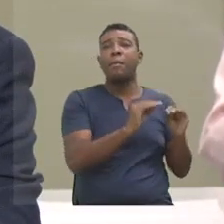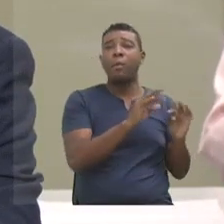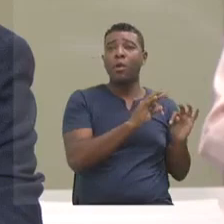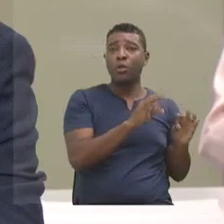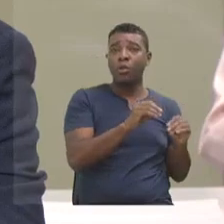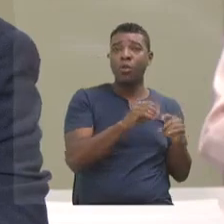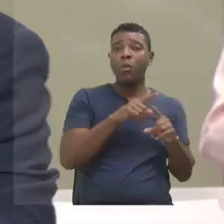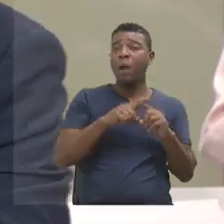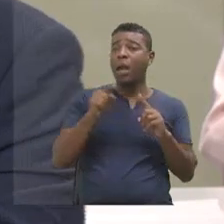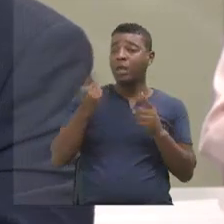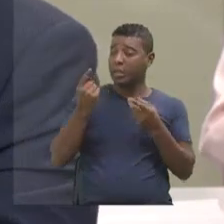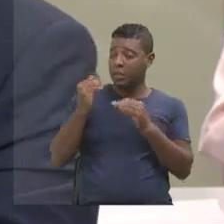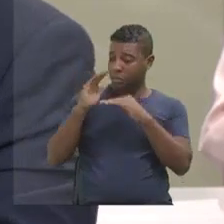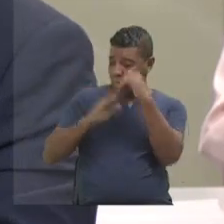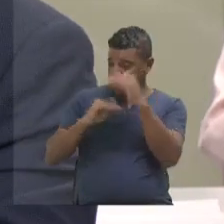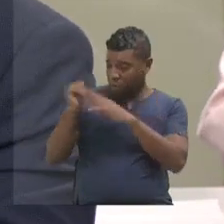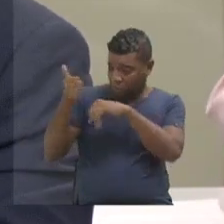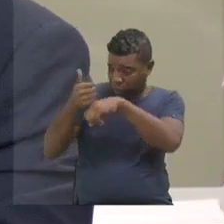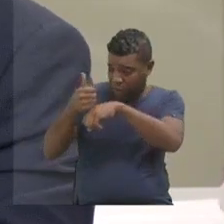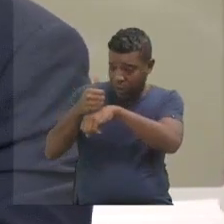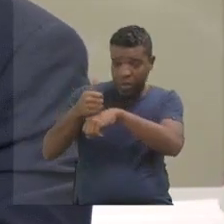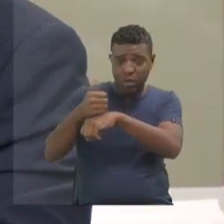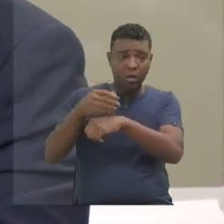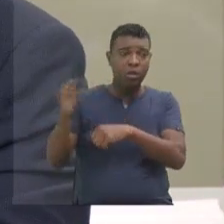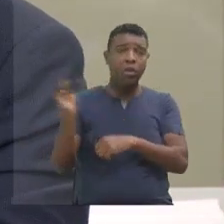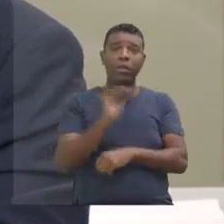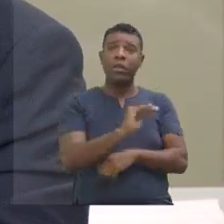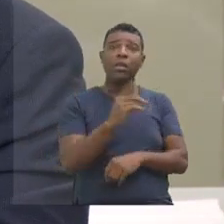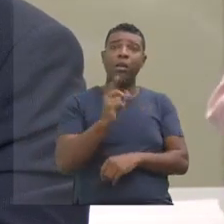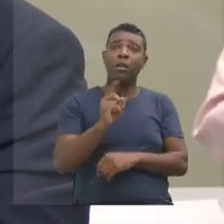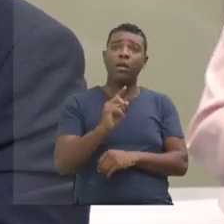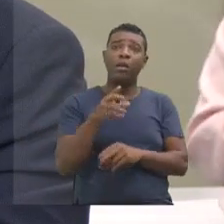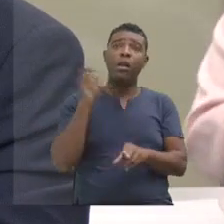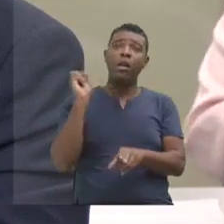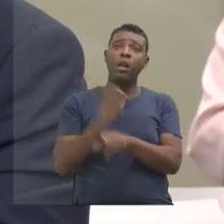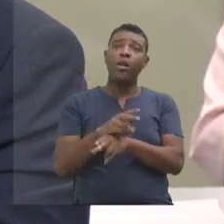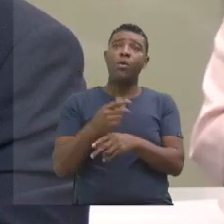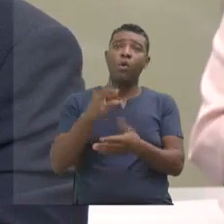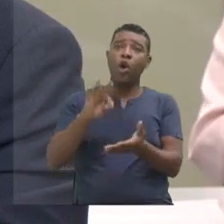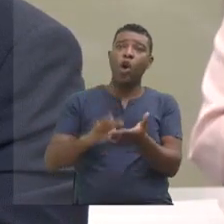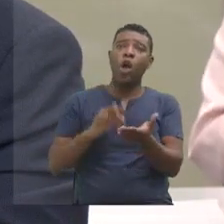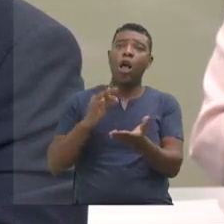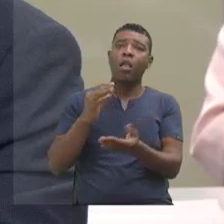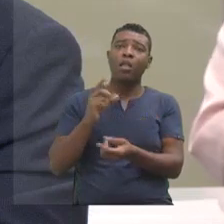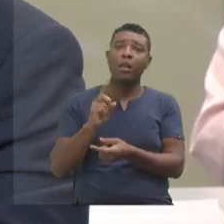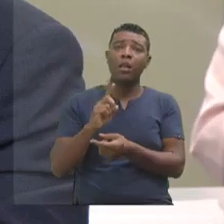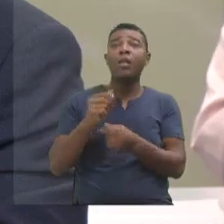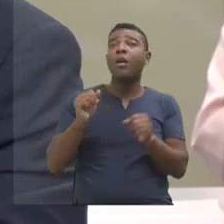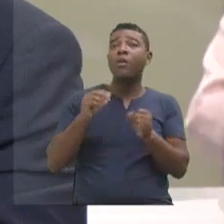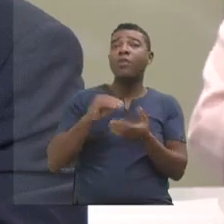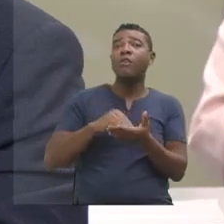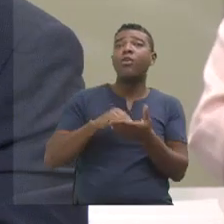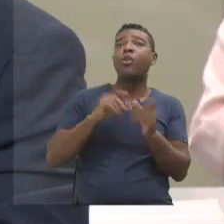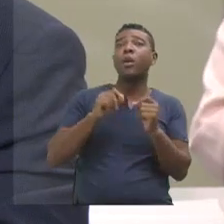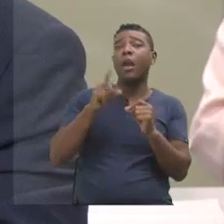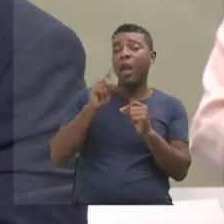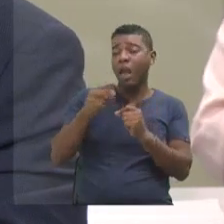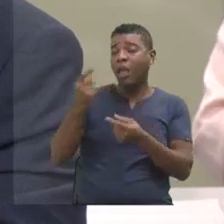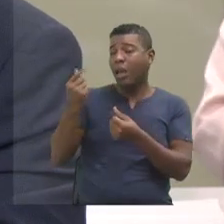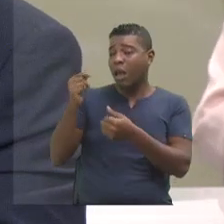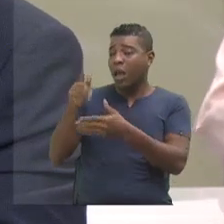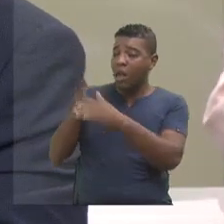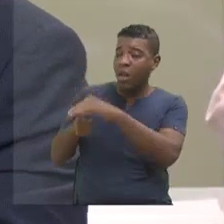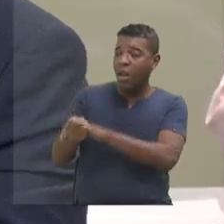funcionando então eu acho que passa por um melhor funcionamento do SUS o investimento hoje no servidores